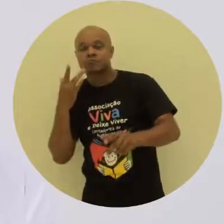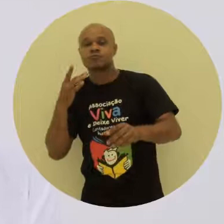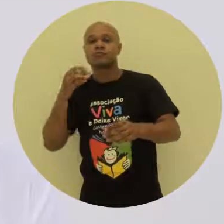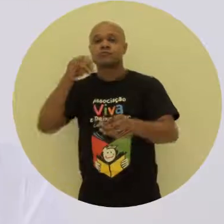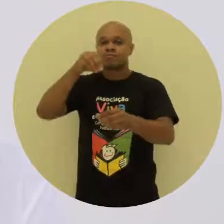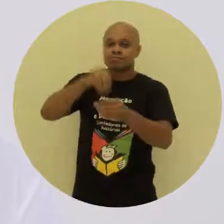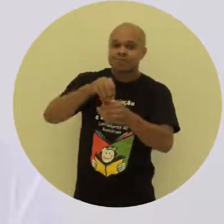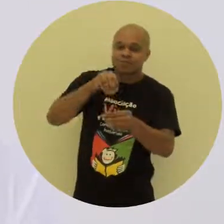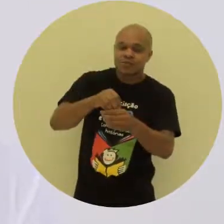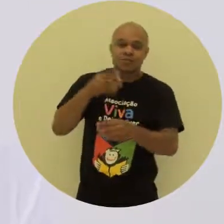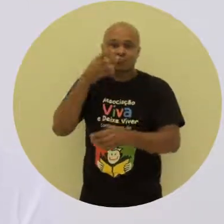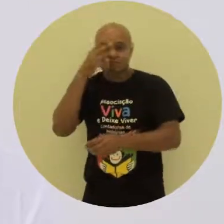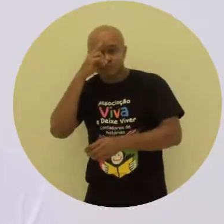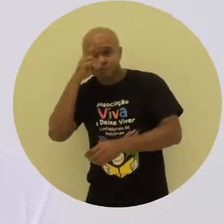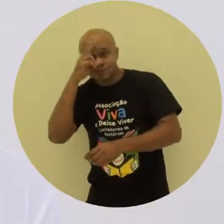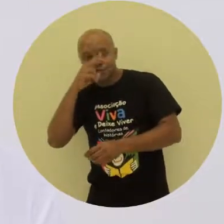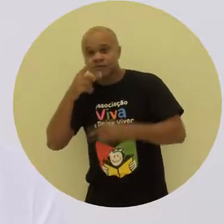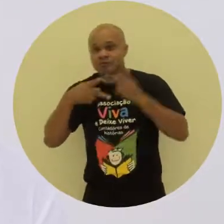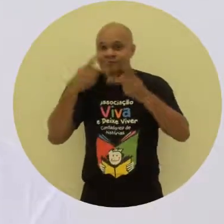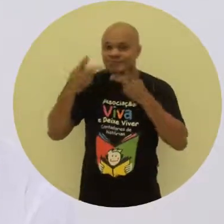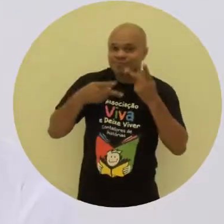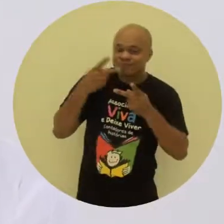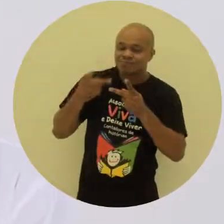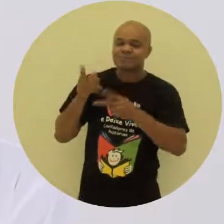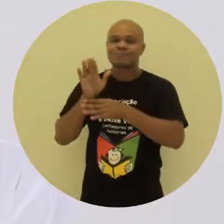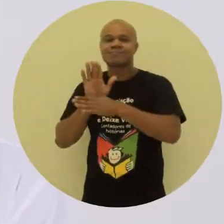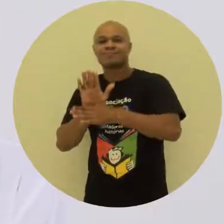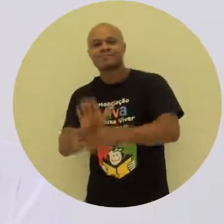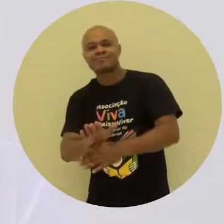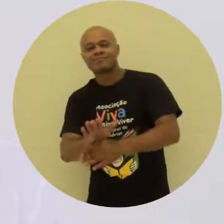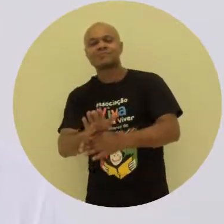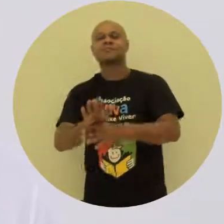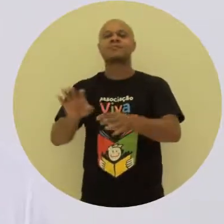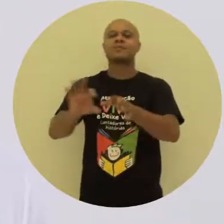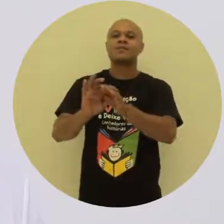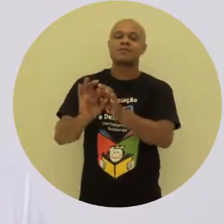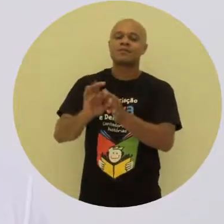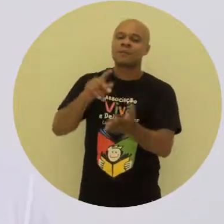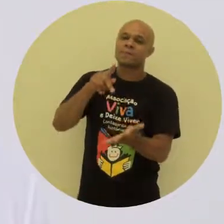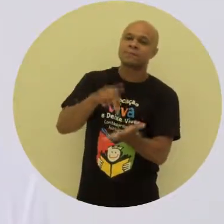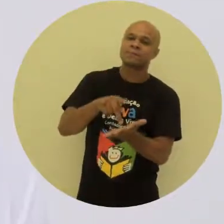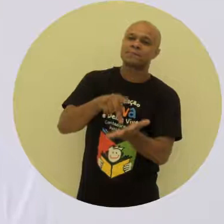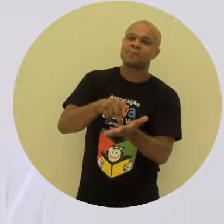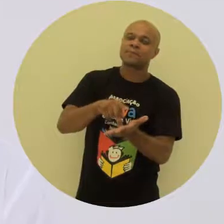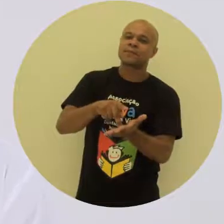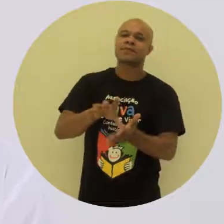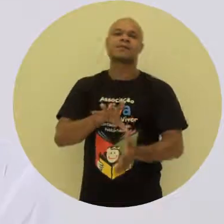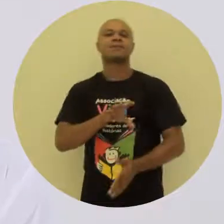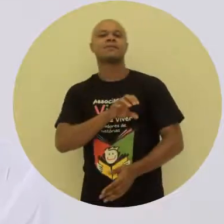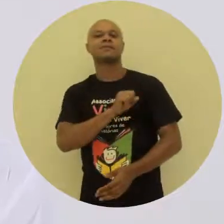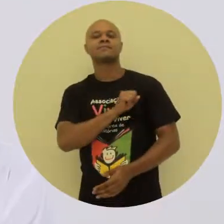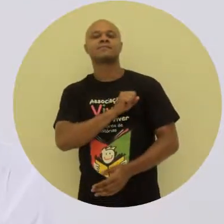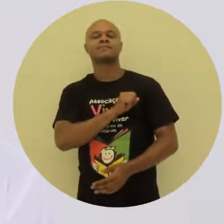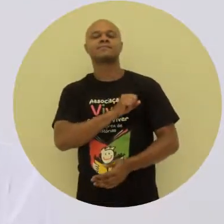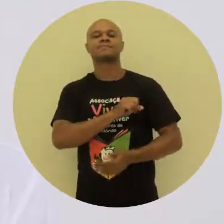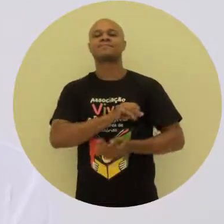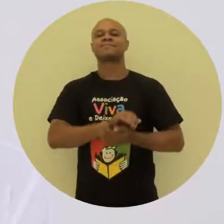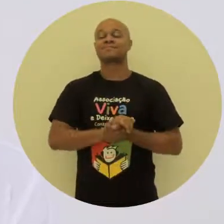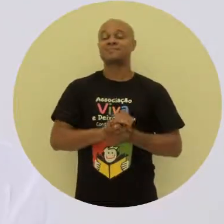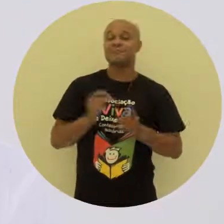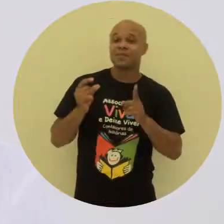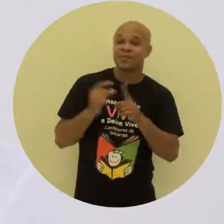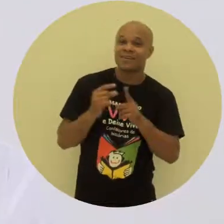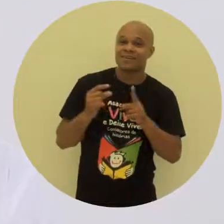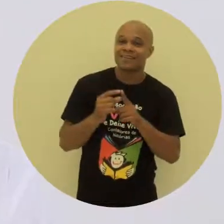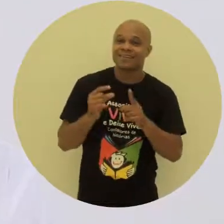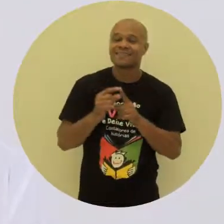envolvidos nas histórias que nós contamos, cooperação, lealdade, amor, né? Uma